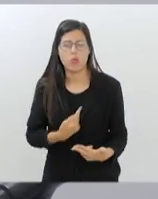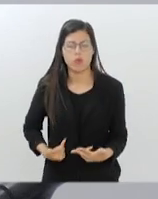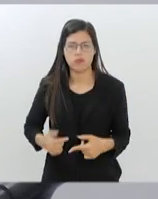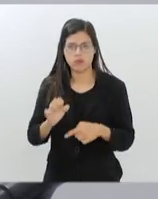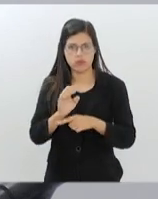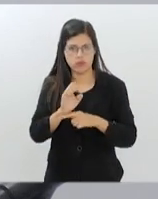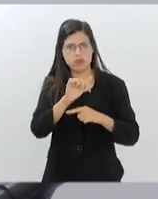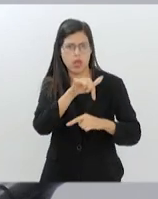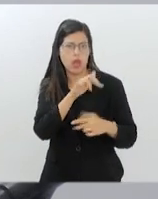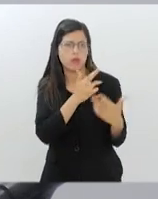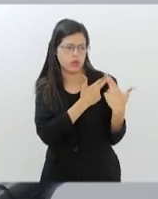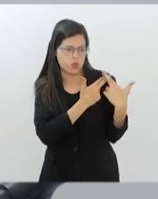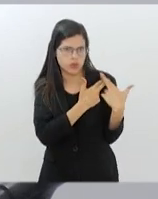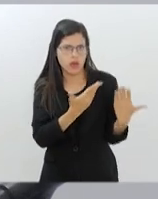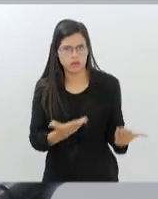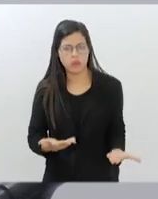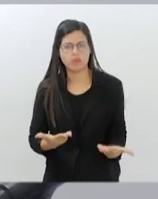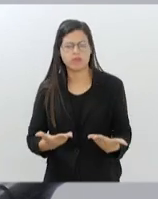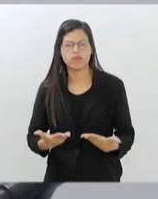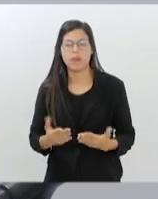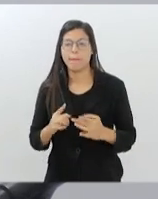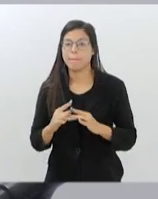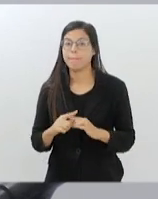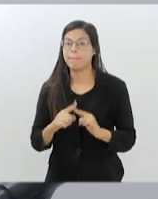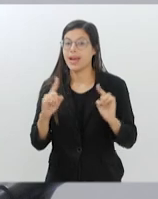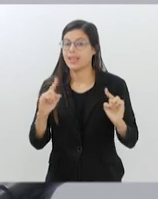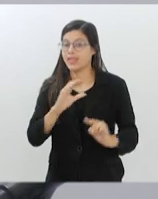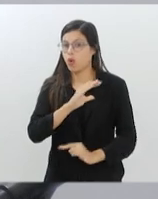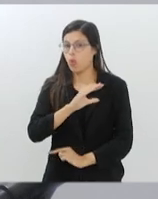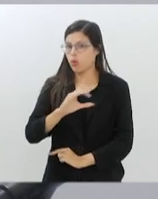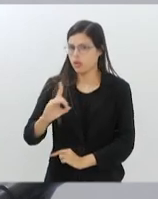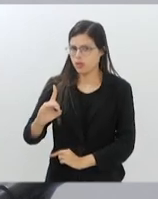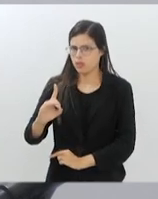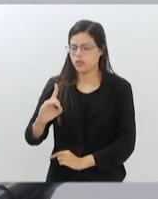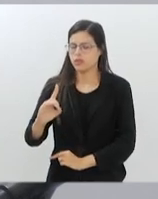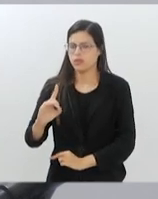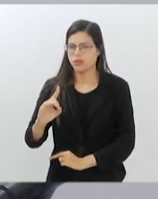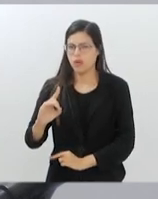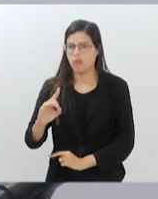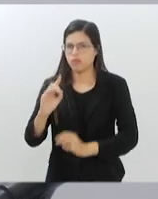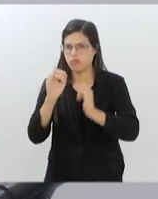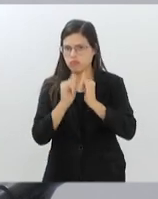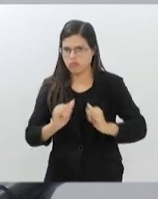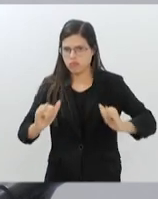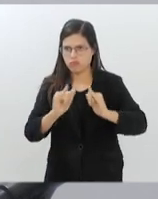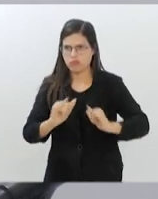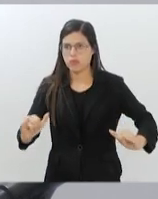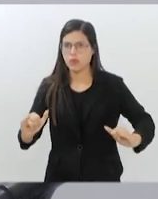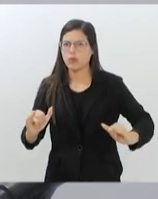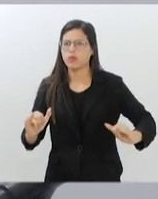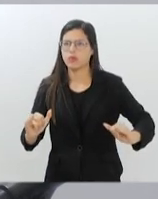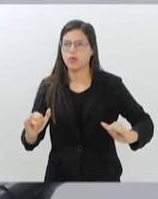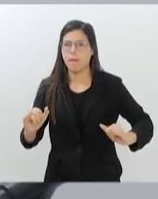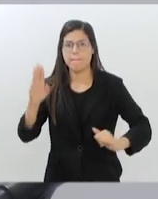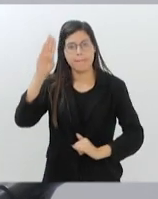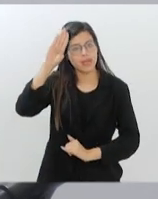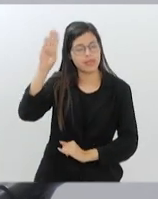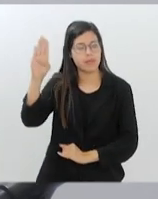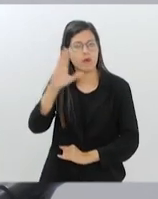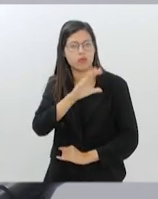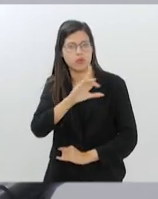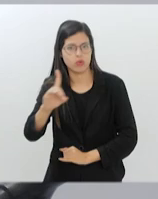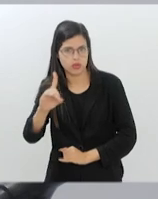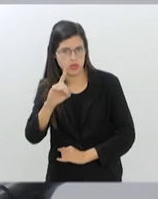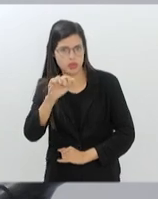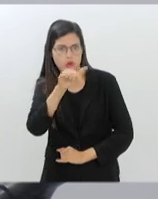secretários é o responsável porém a coordenação da publicidade 0 publicidade no governo do estado é